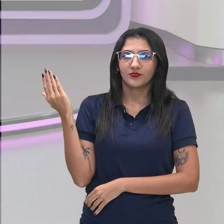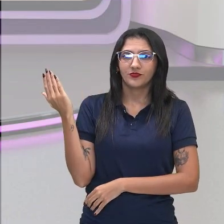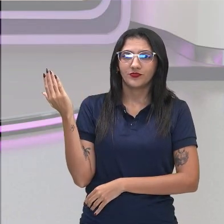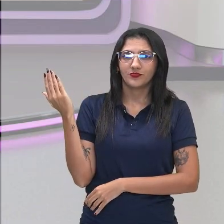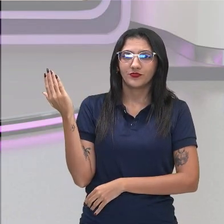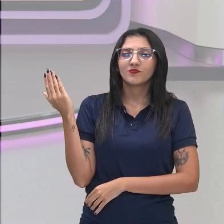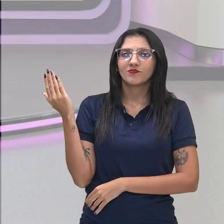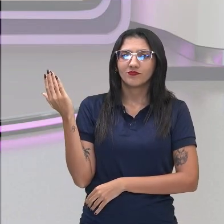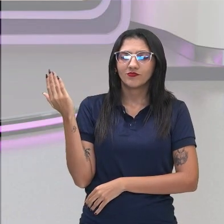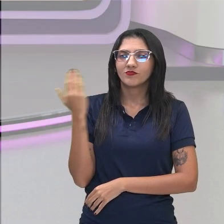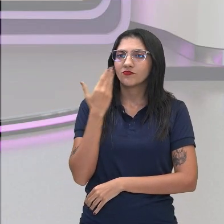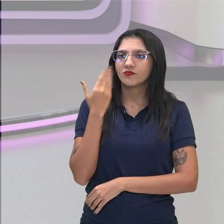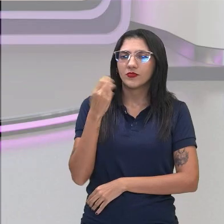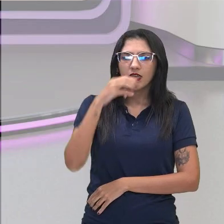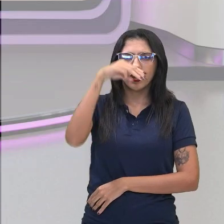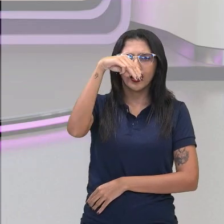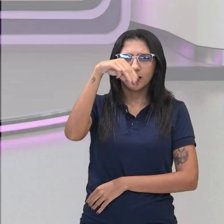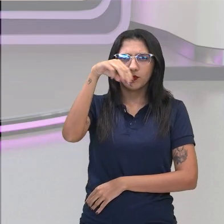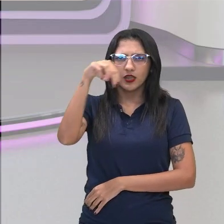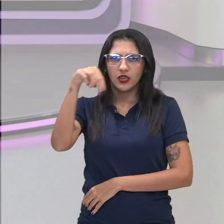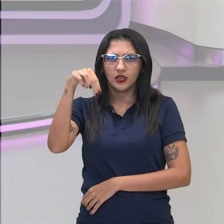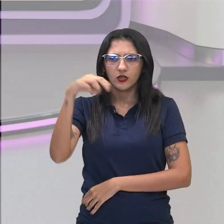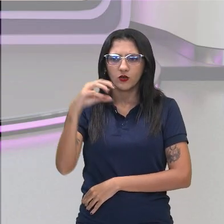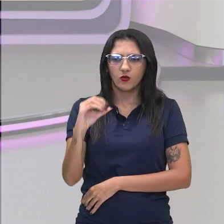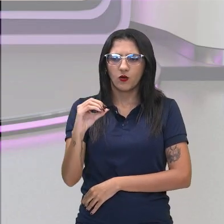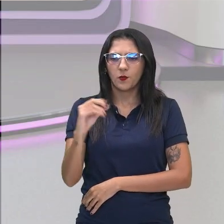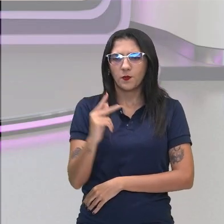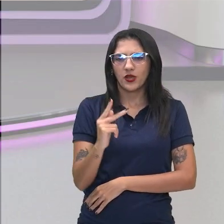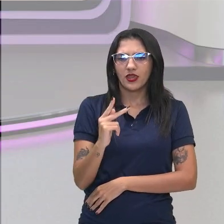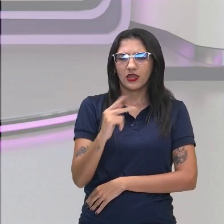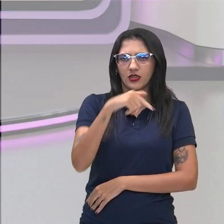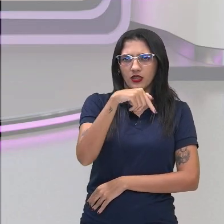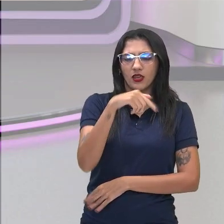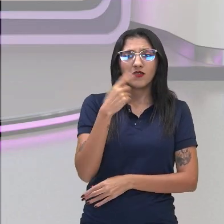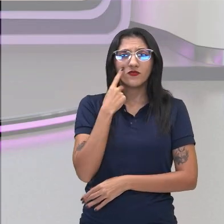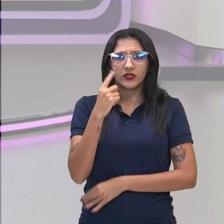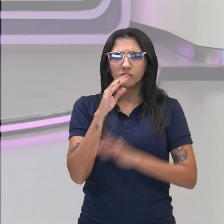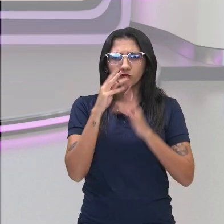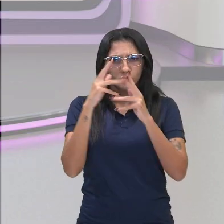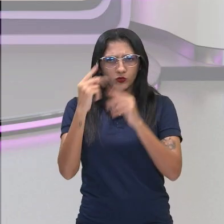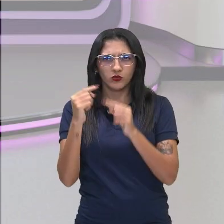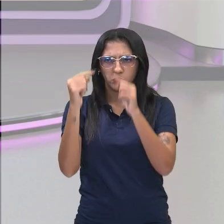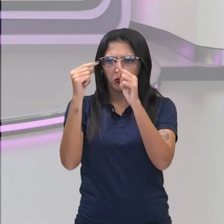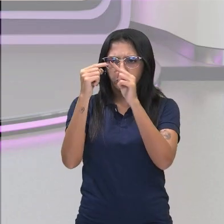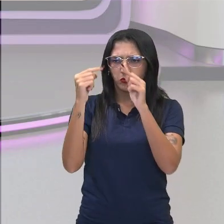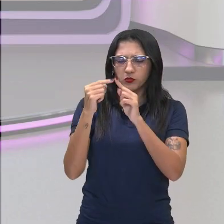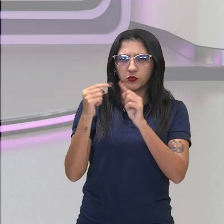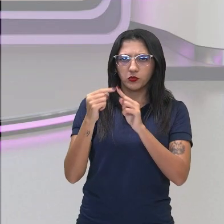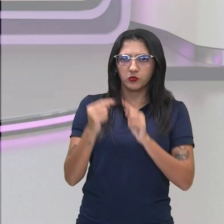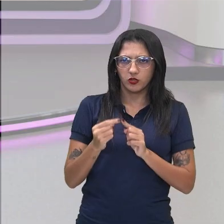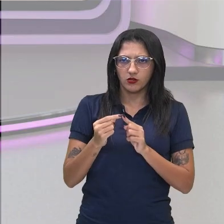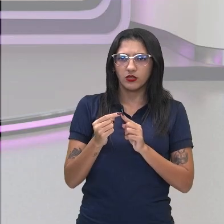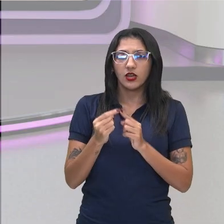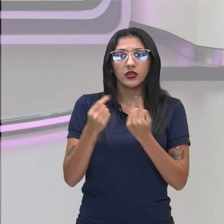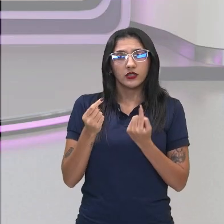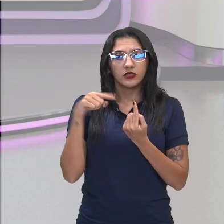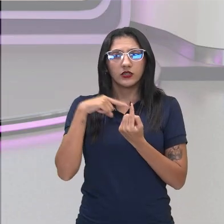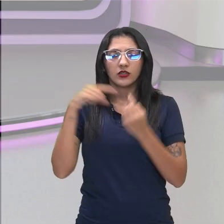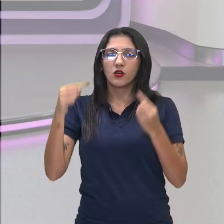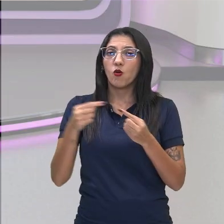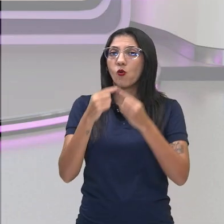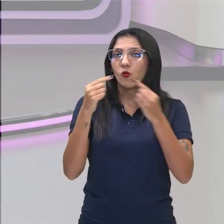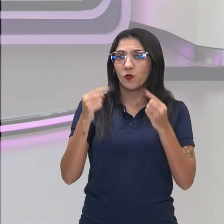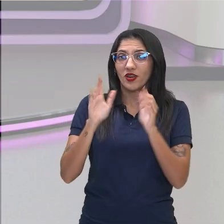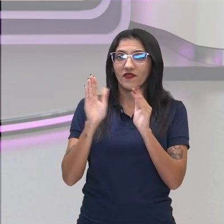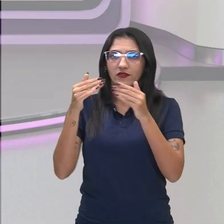poligonal MNOPQ. Observe que todos os pontos eles estão se encontrando. Então, essa aqui seria uma linha